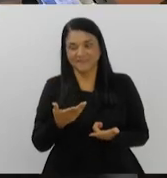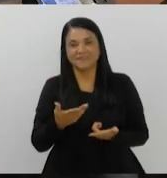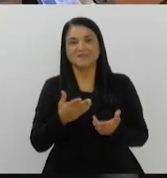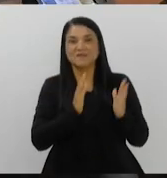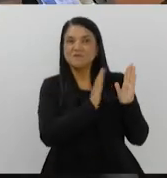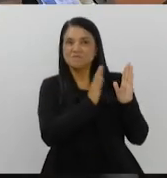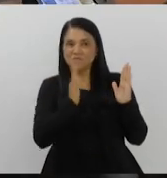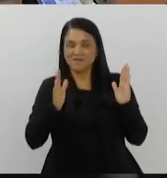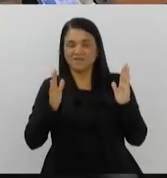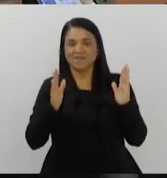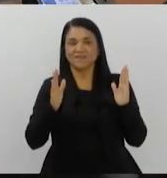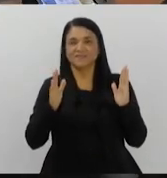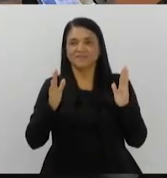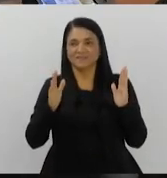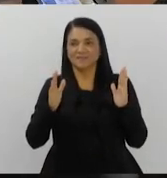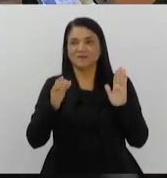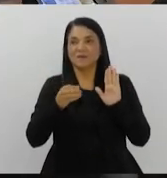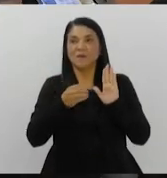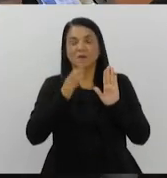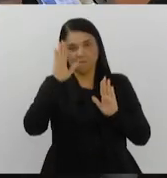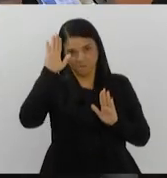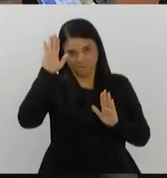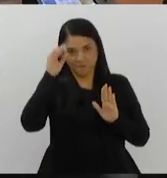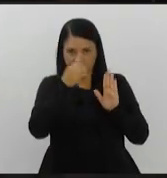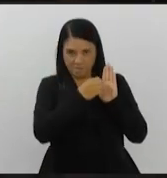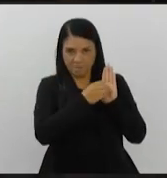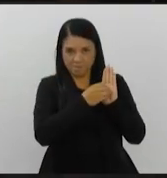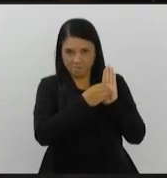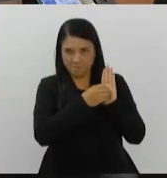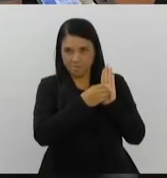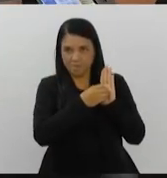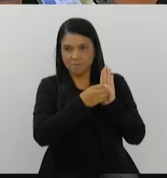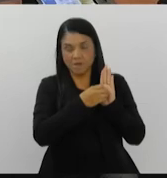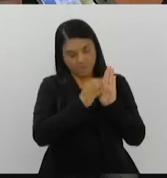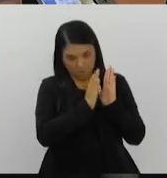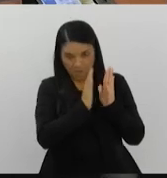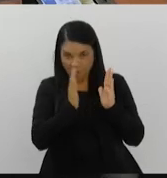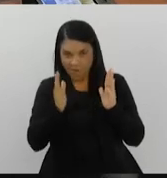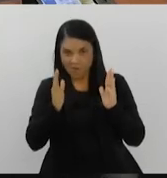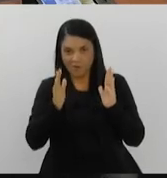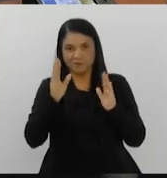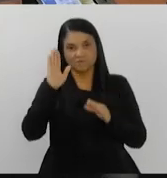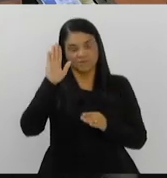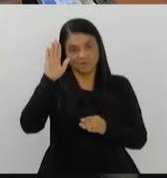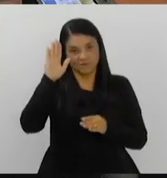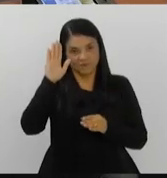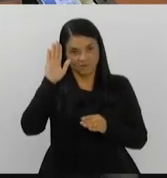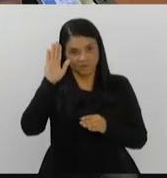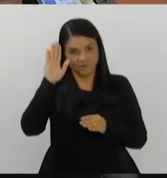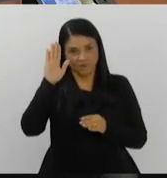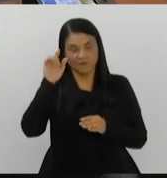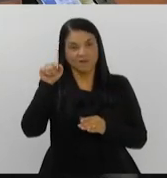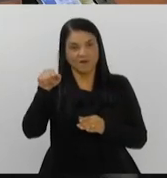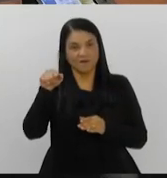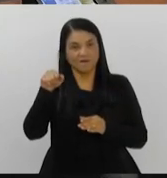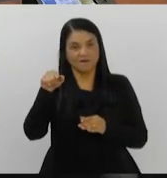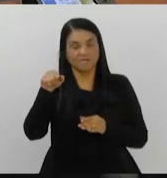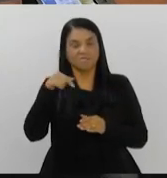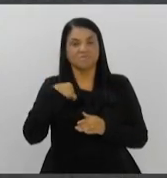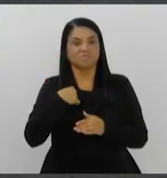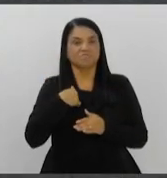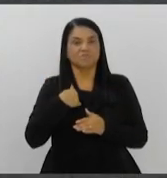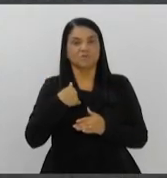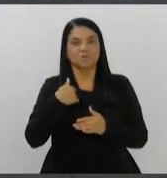Pela ordem, presidente. Para dar o parecer, pela deixa ordem. Eu colher os pareceres. Mas é realmente pela ordem sobre a votação. É o seguinte, que lá não está